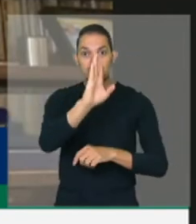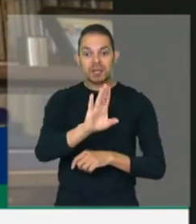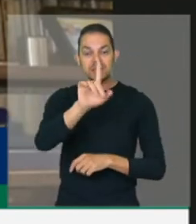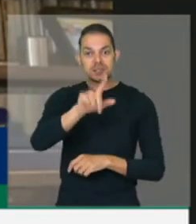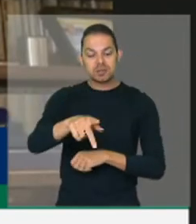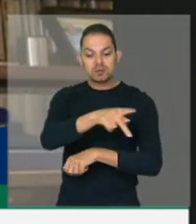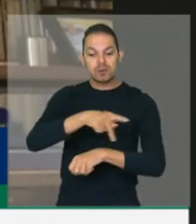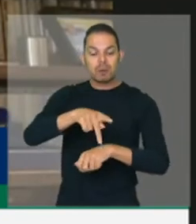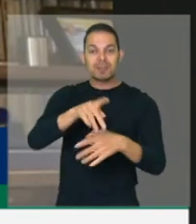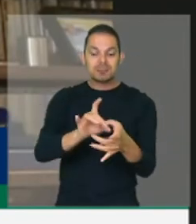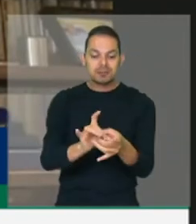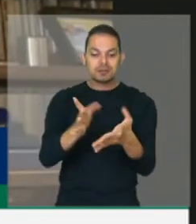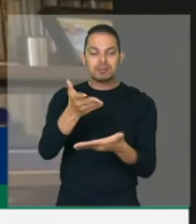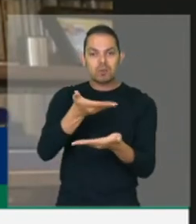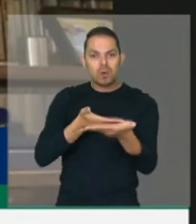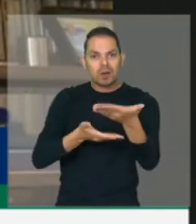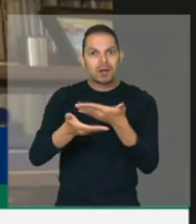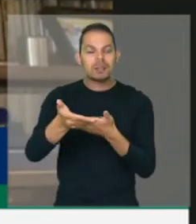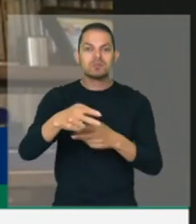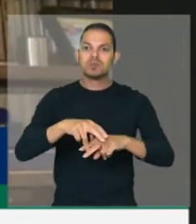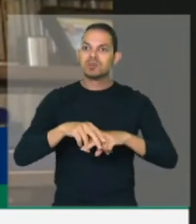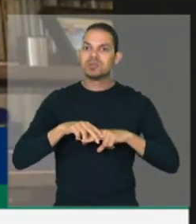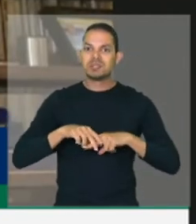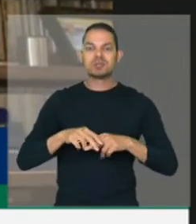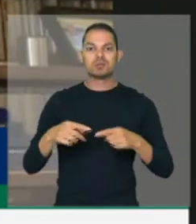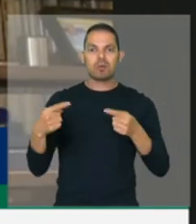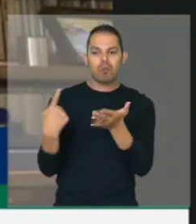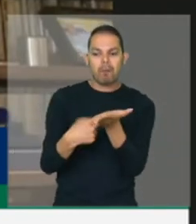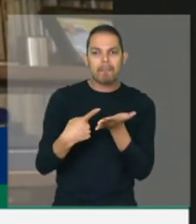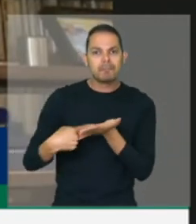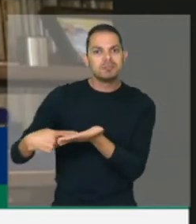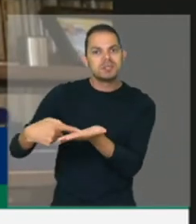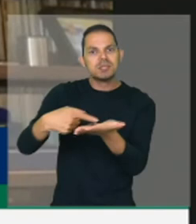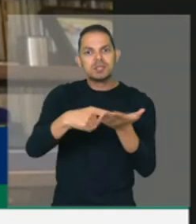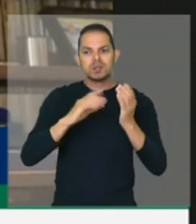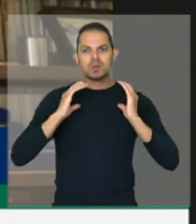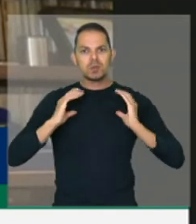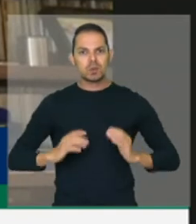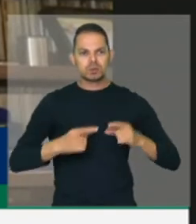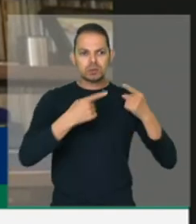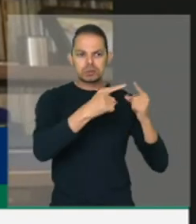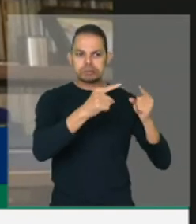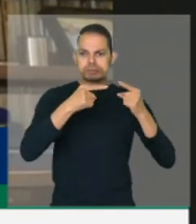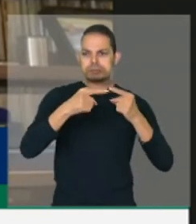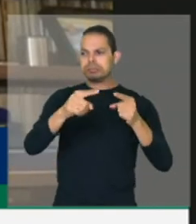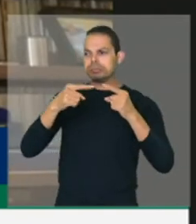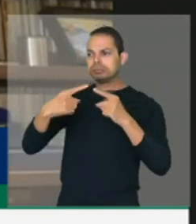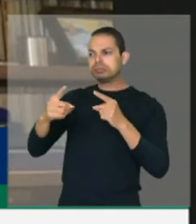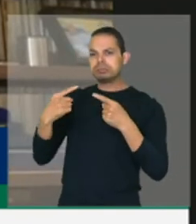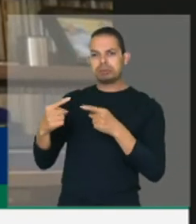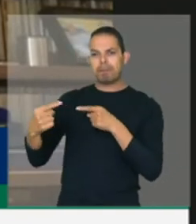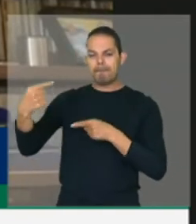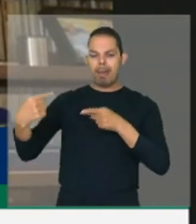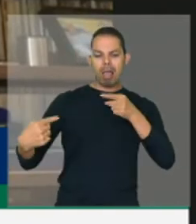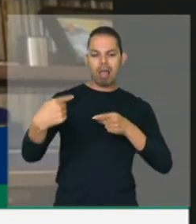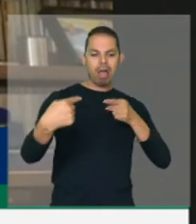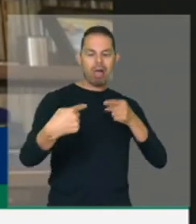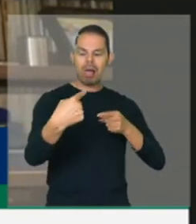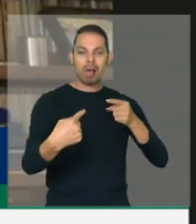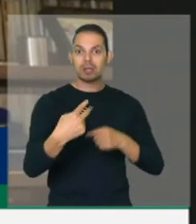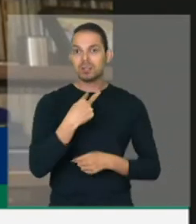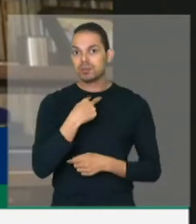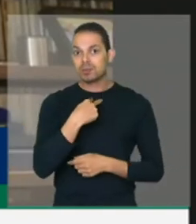república democrática e, portanto, não pode pactuar com esse tipo de conduta que agride o seu fundamento